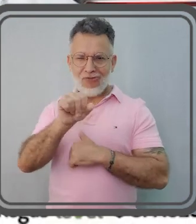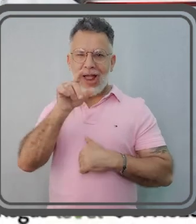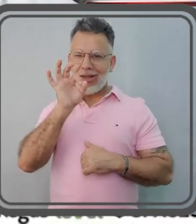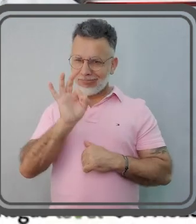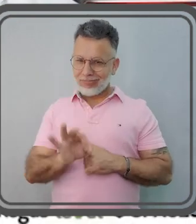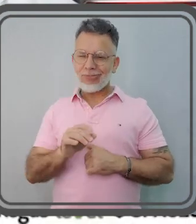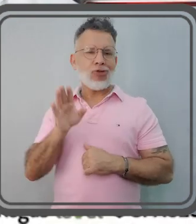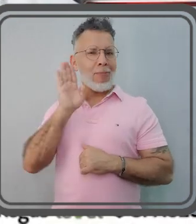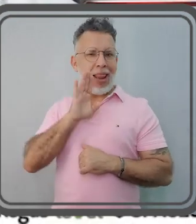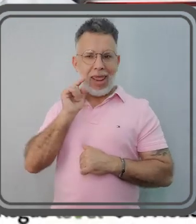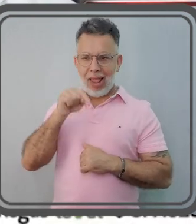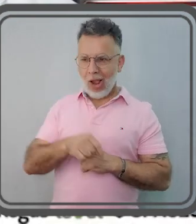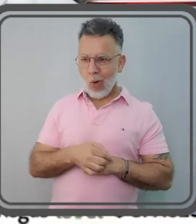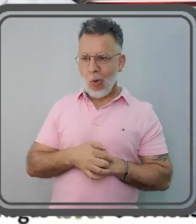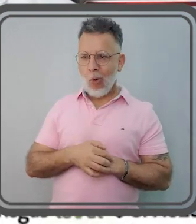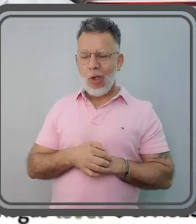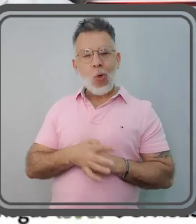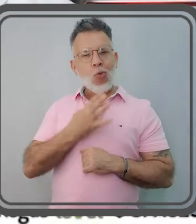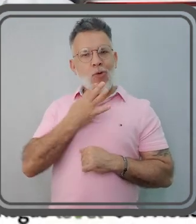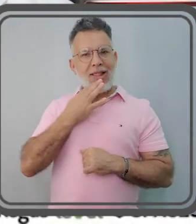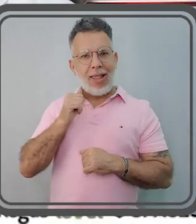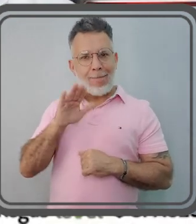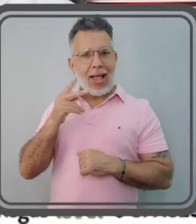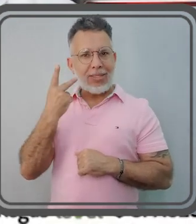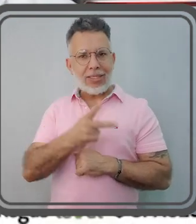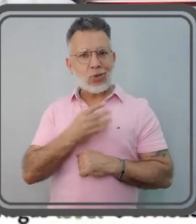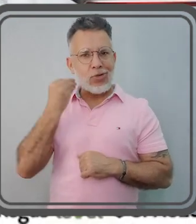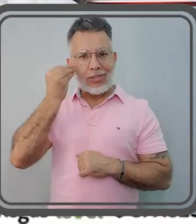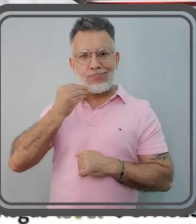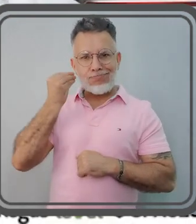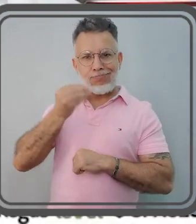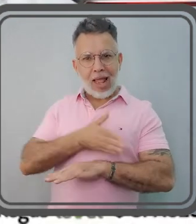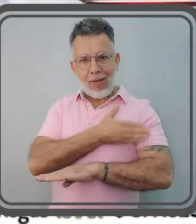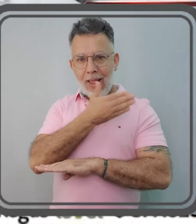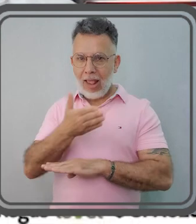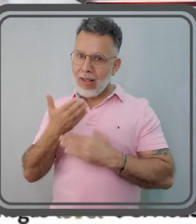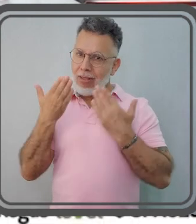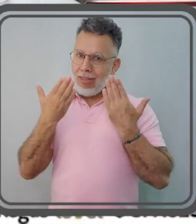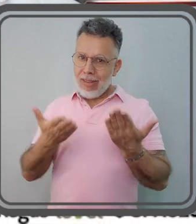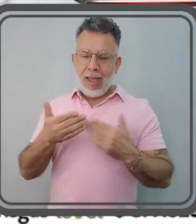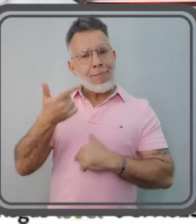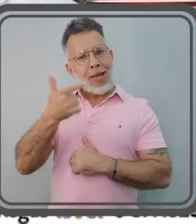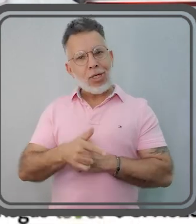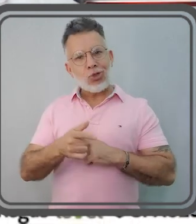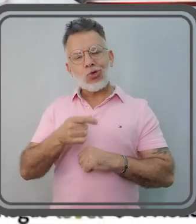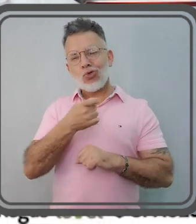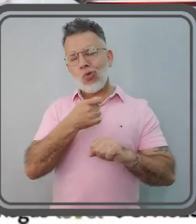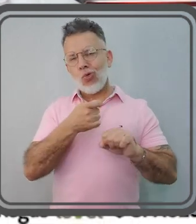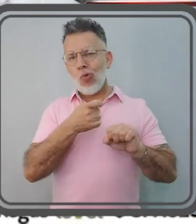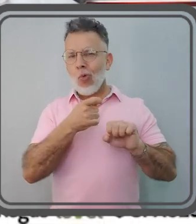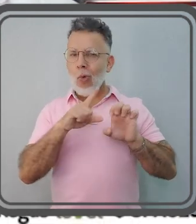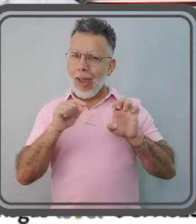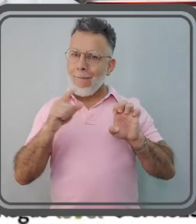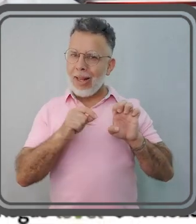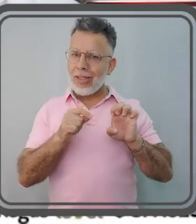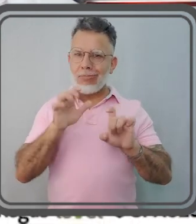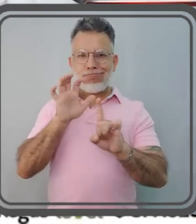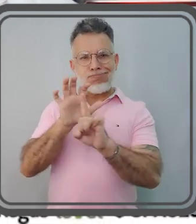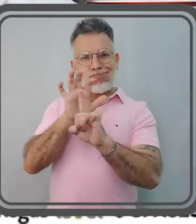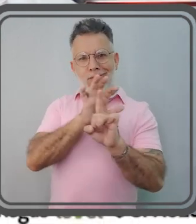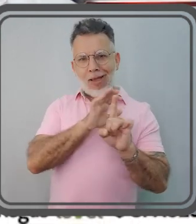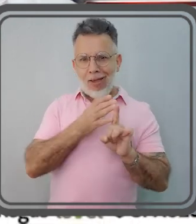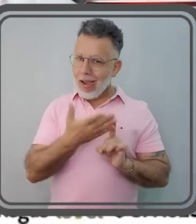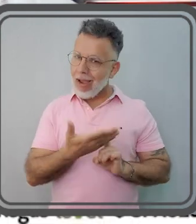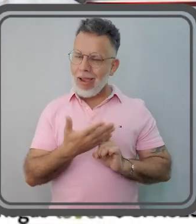trajetória. Tá aí, pessoal, mais um empreendedor inspirador. E eu agradeço até o nosso próximo franchising,